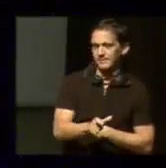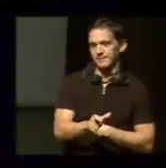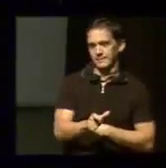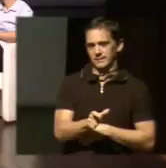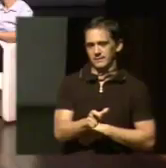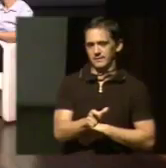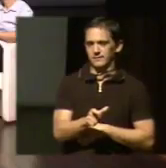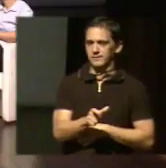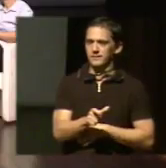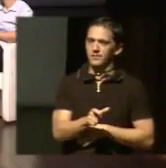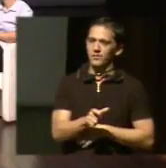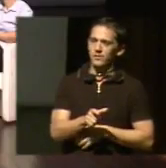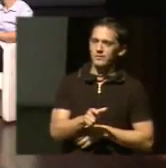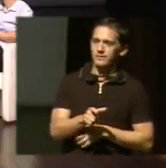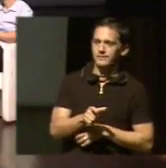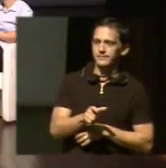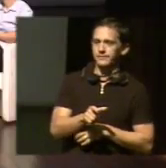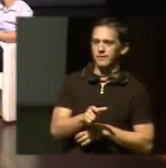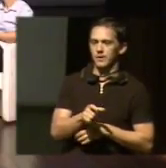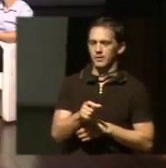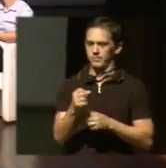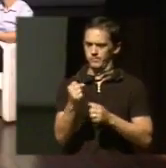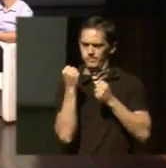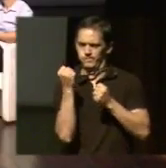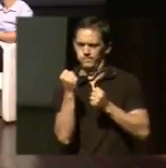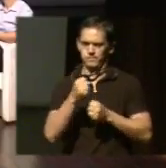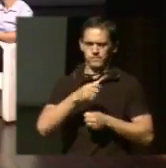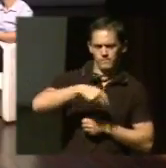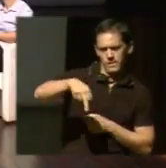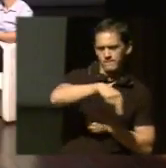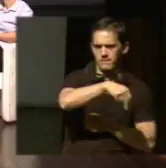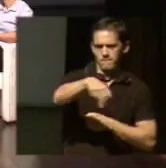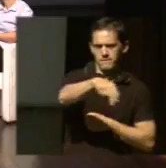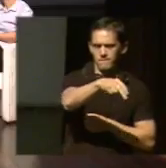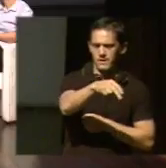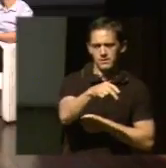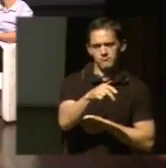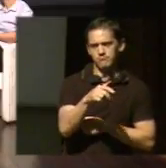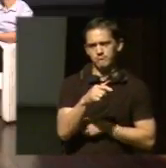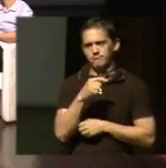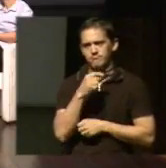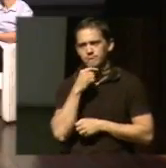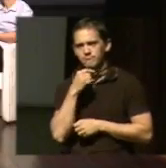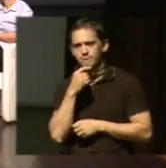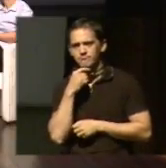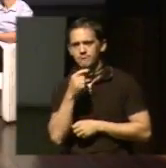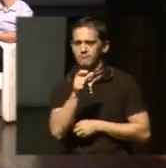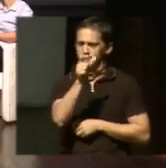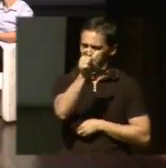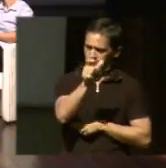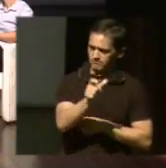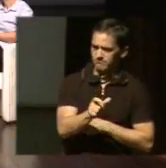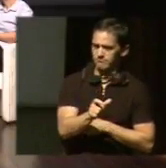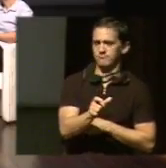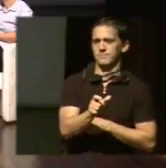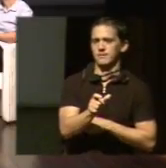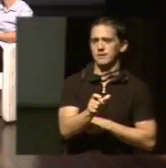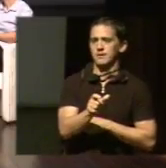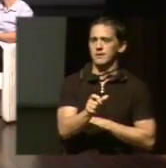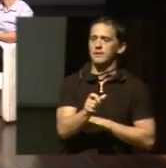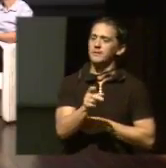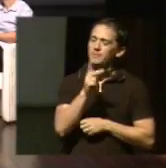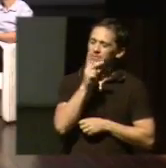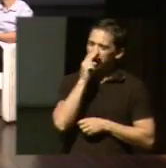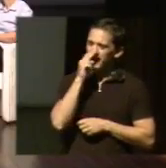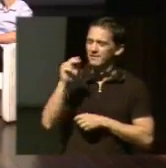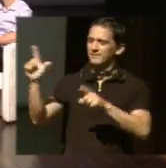é tão poderoso assim, né? E que é justo esse que a mídia parece insistir mais em